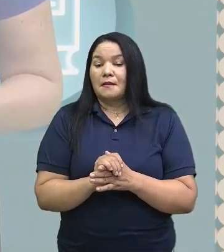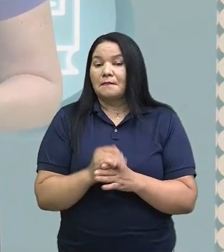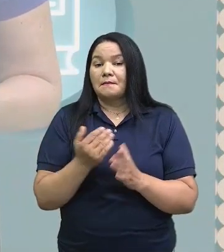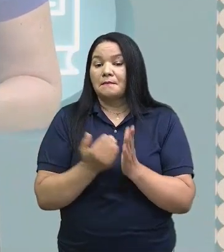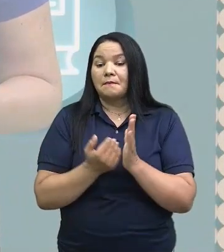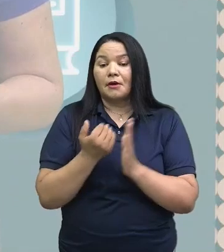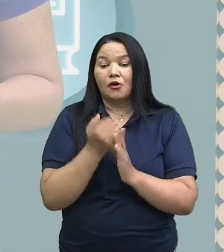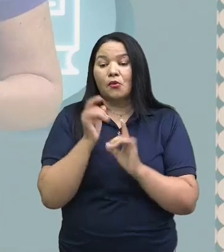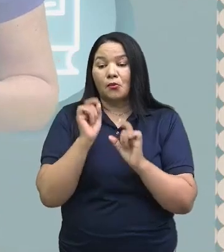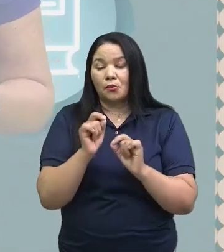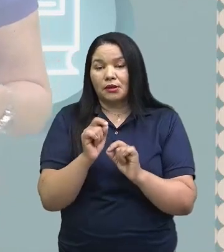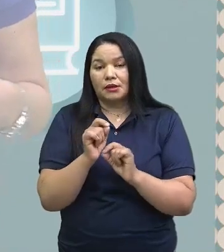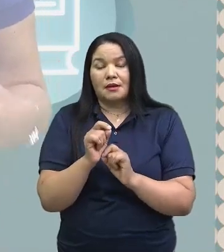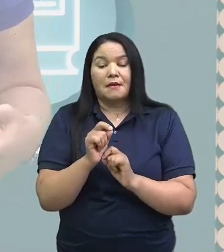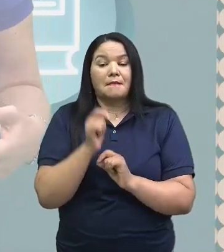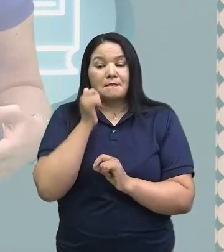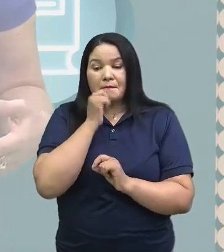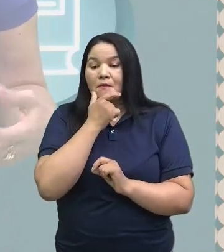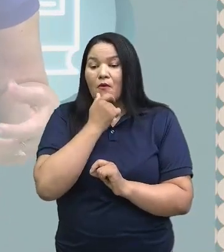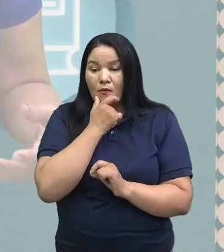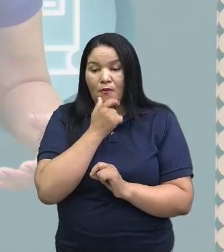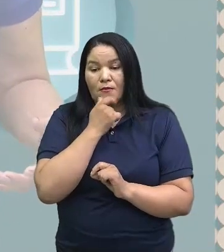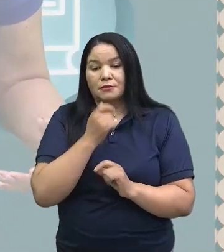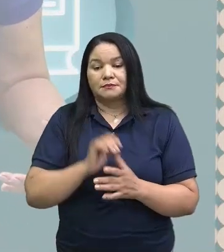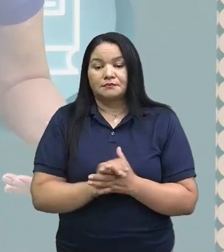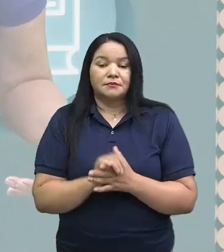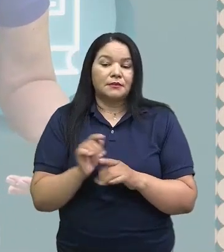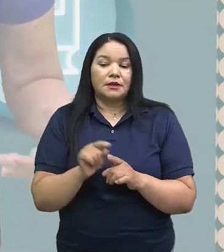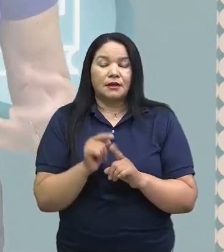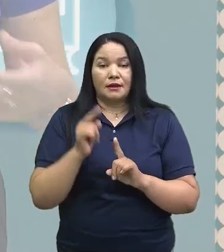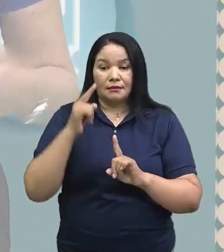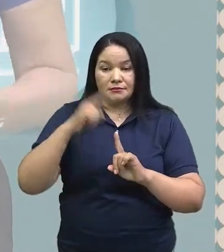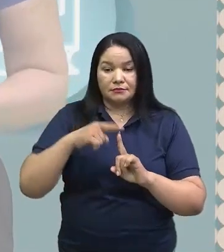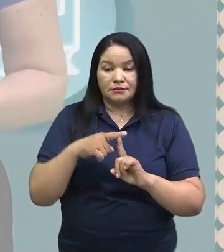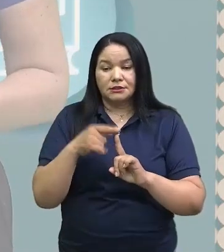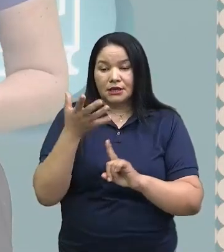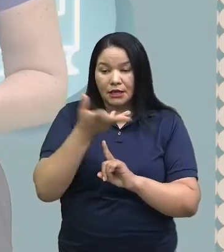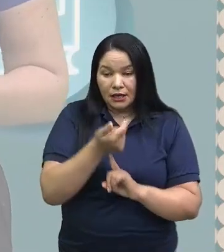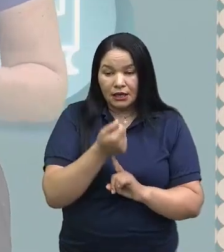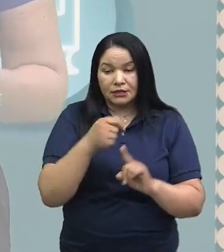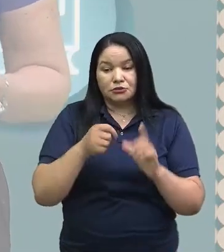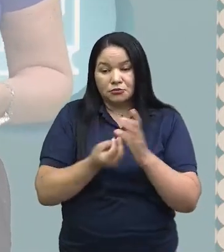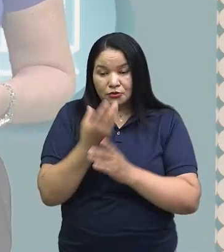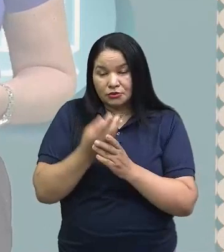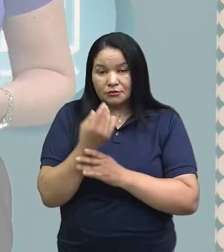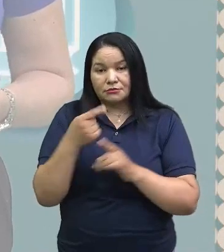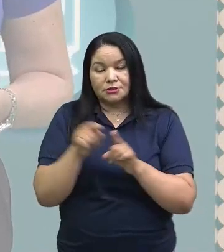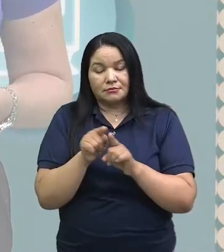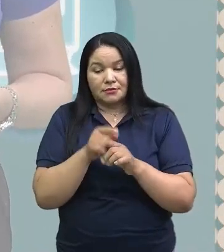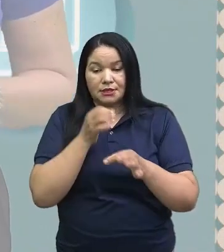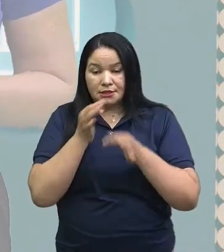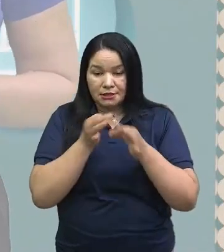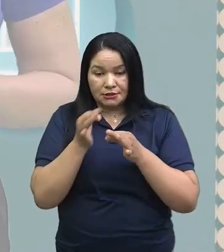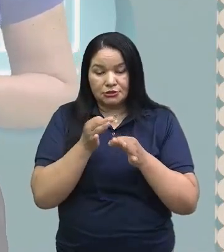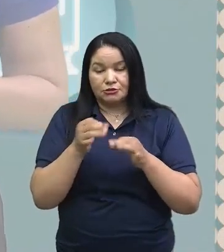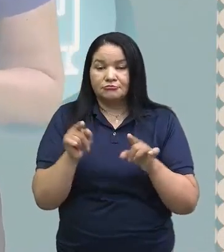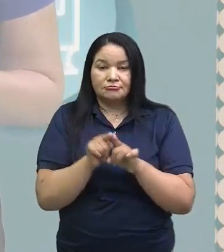majoritariamente masculina, tanto no que diz respeito à produção artística, quanto à crítica e